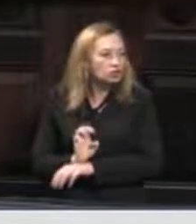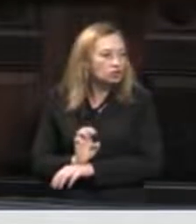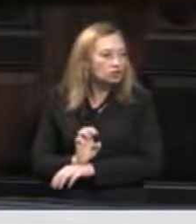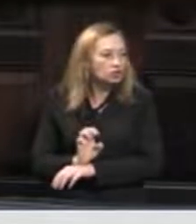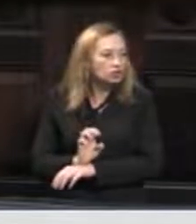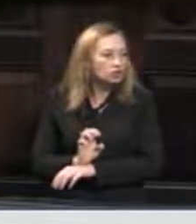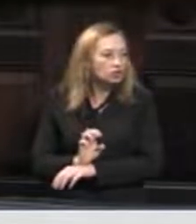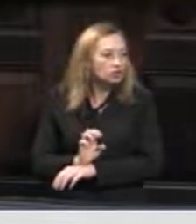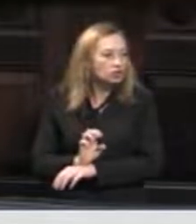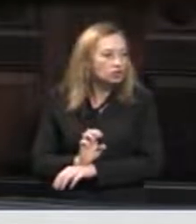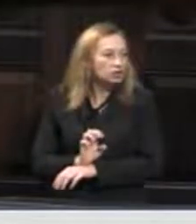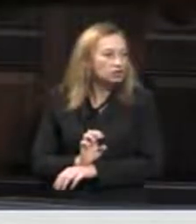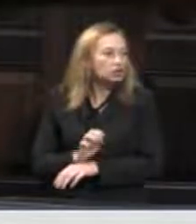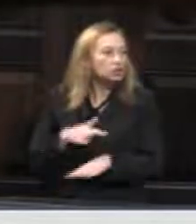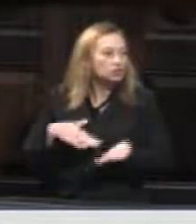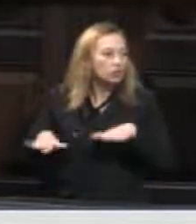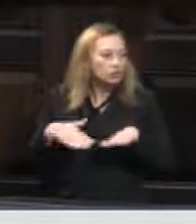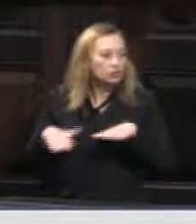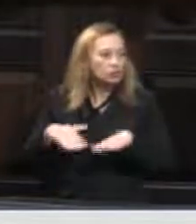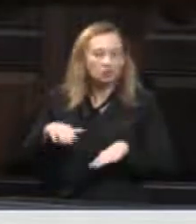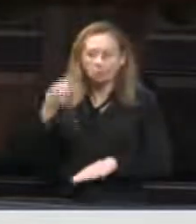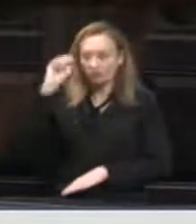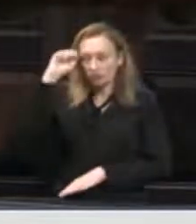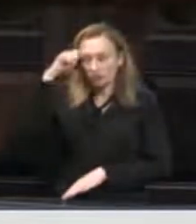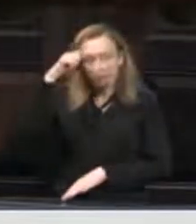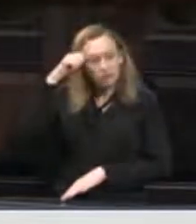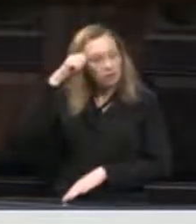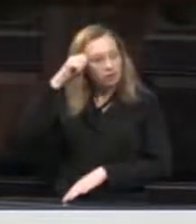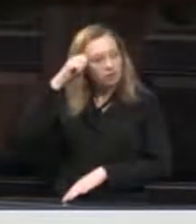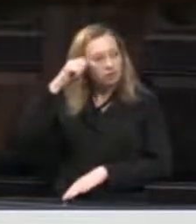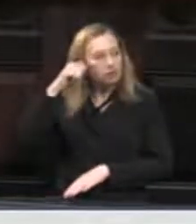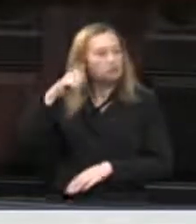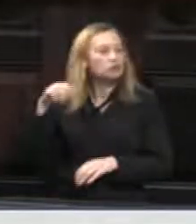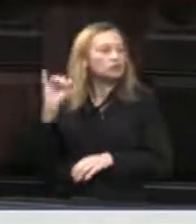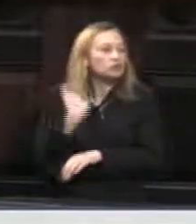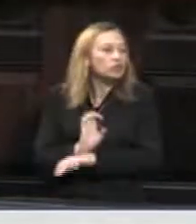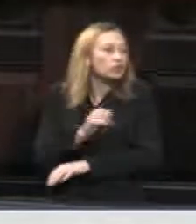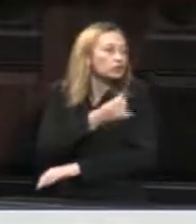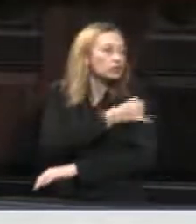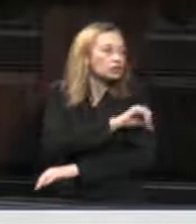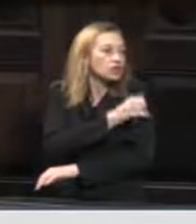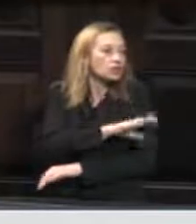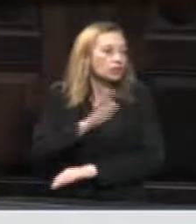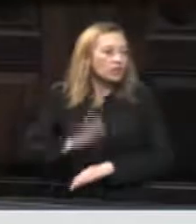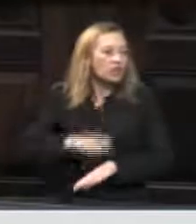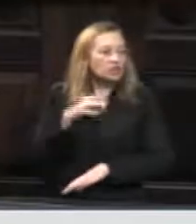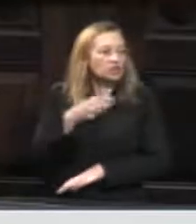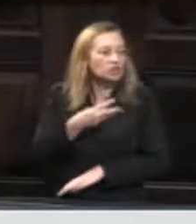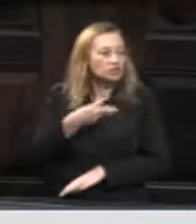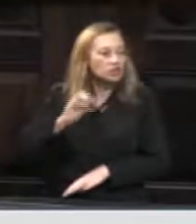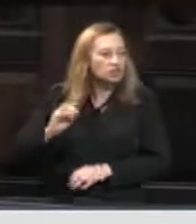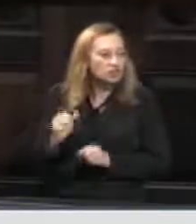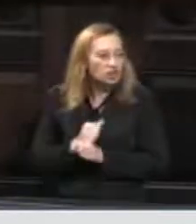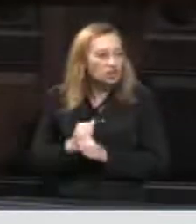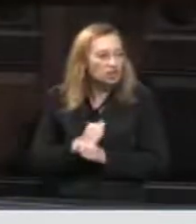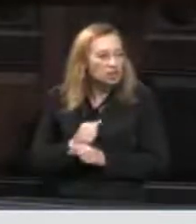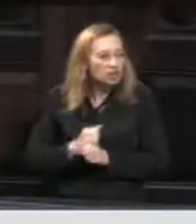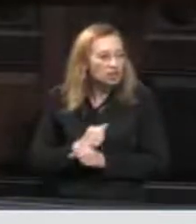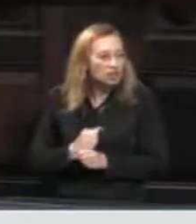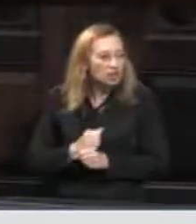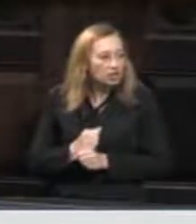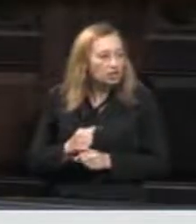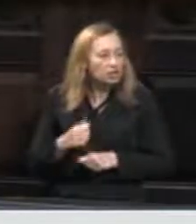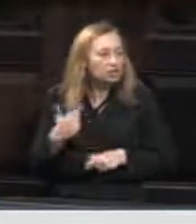alta relevância para o movimento negro do Estado do Rio de Janeiro. Há mais de 30 anos, ele lida com a pauta